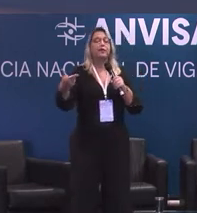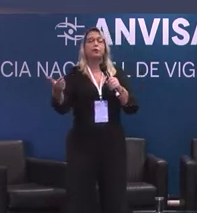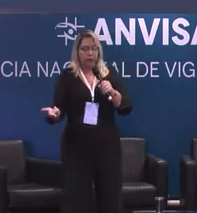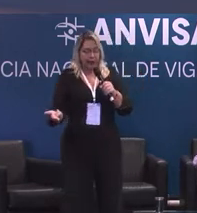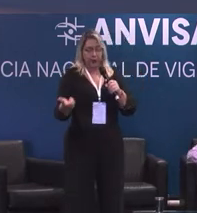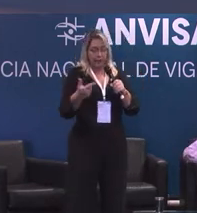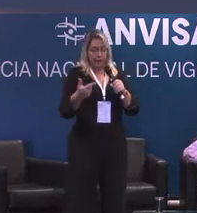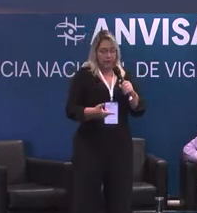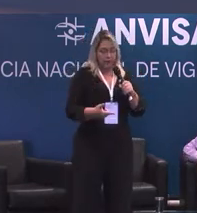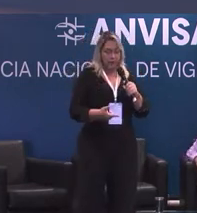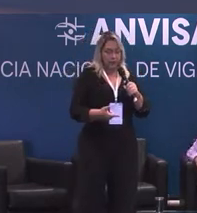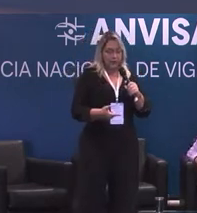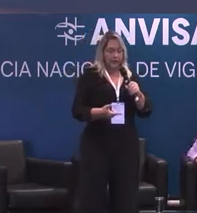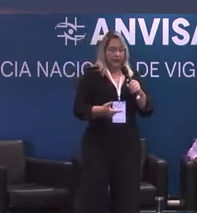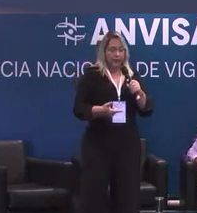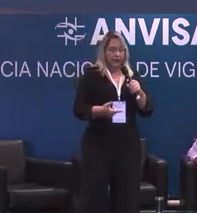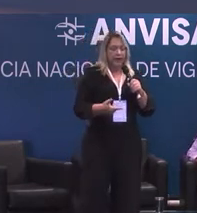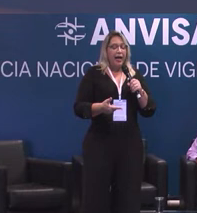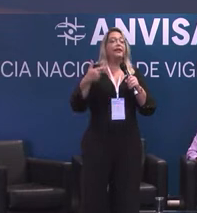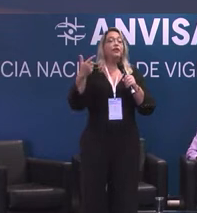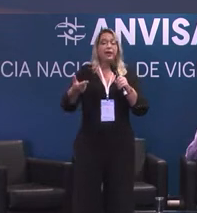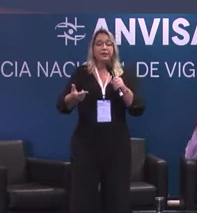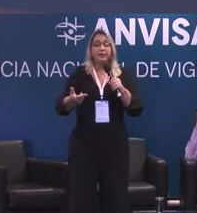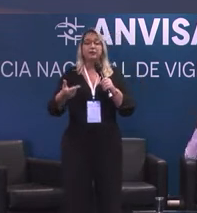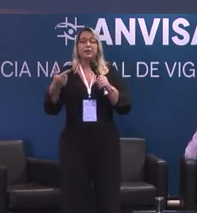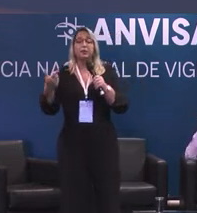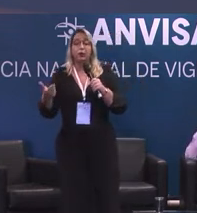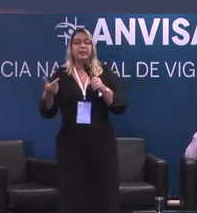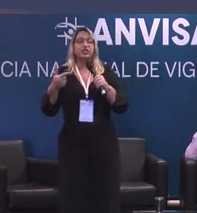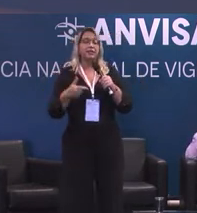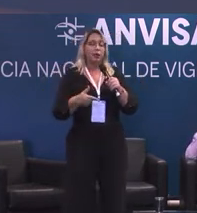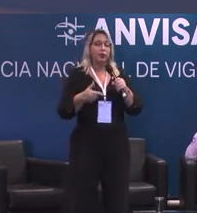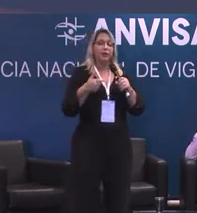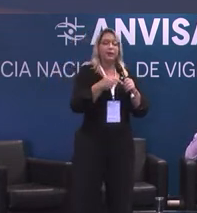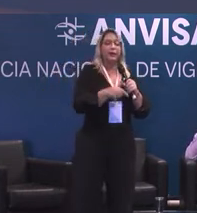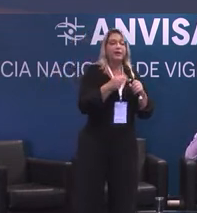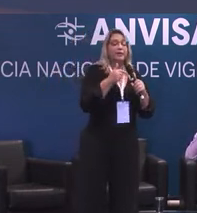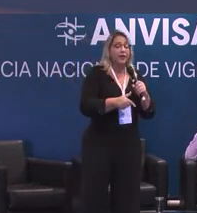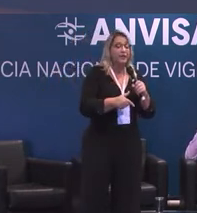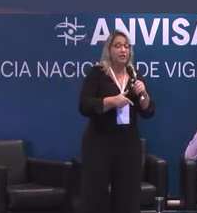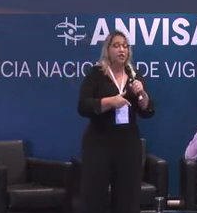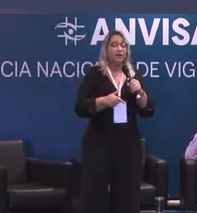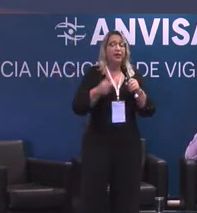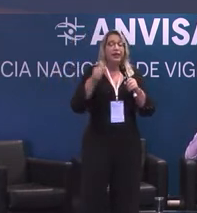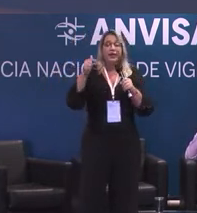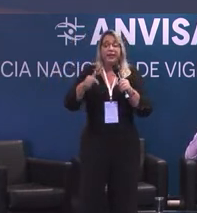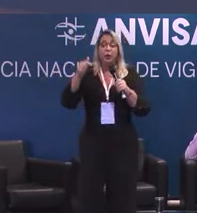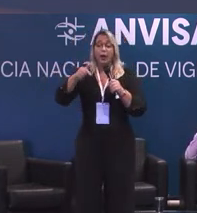Então, é importante a identificação das políticas de saúde, que nem às vezes, gente,